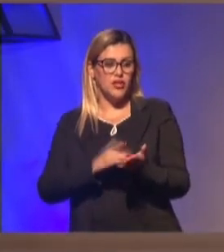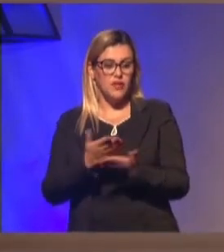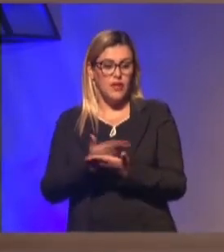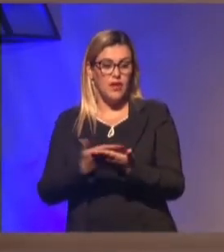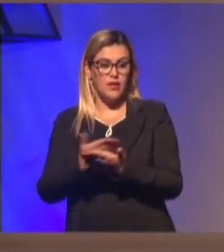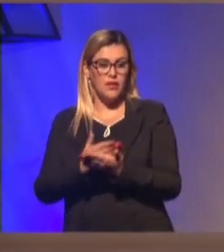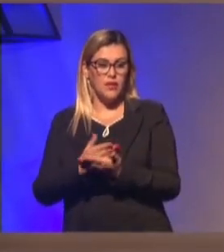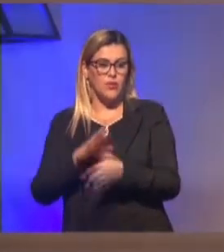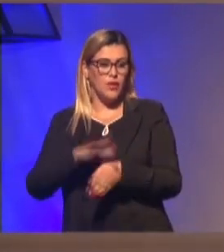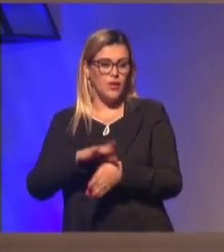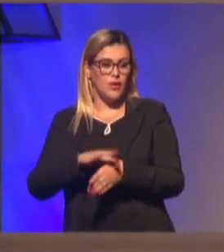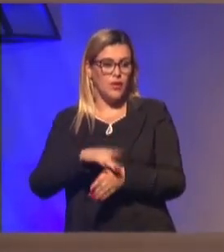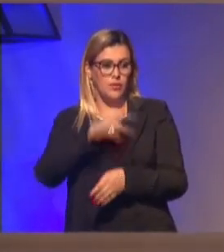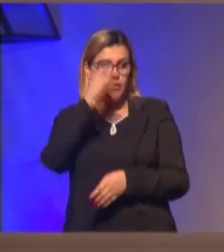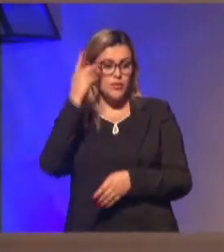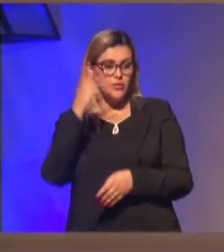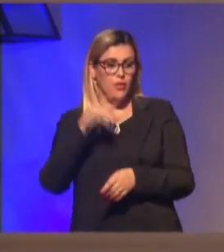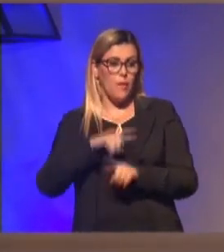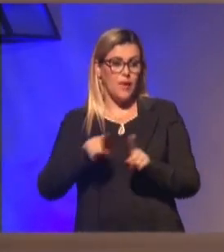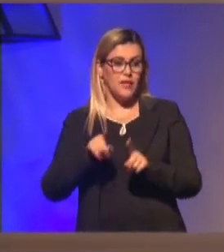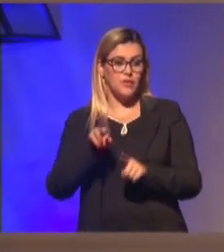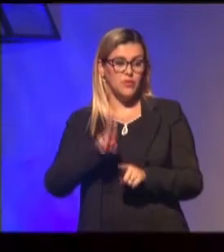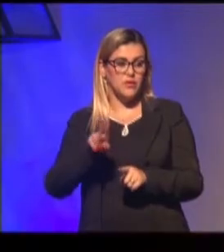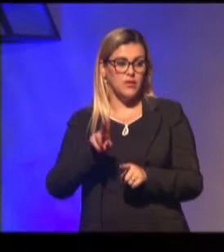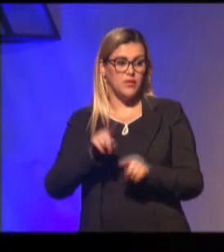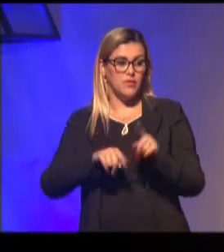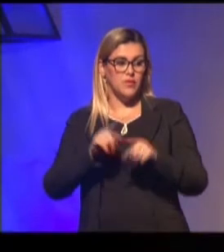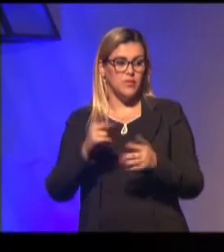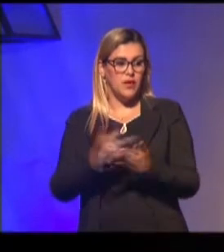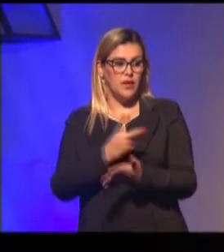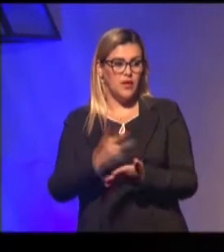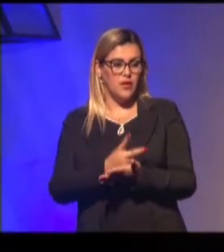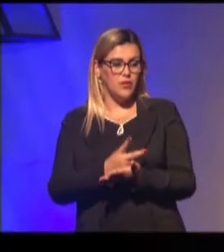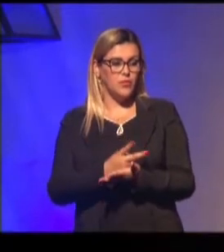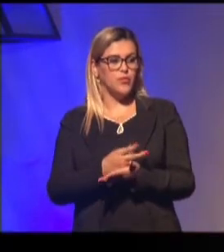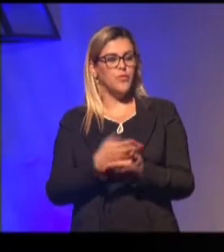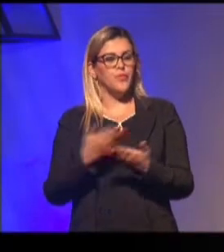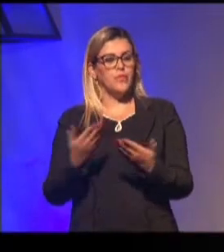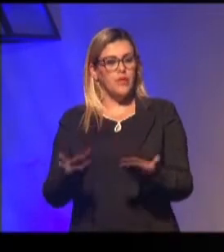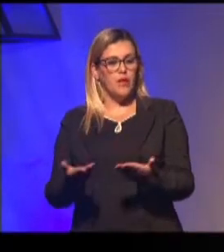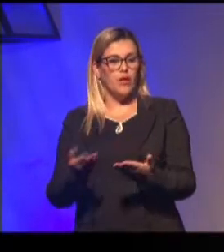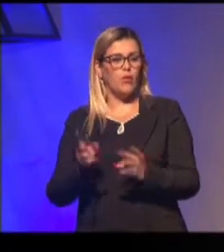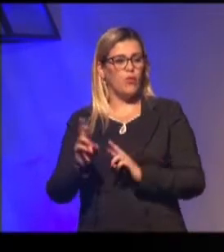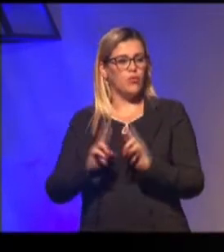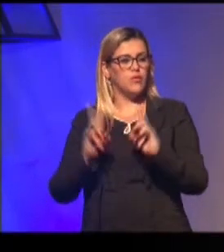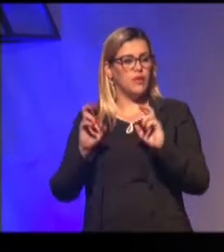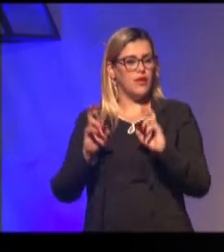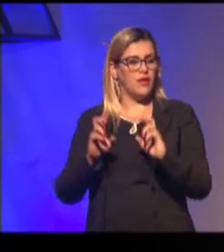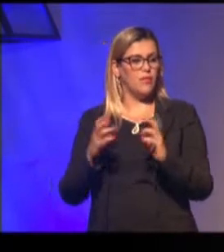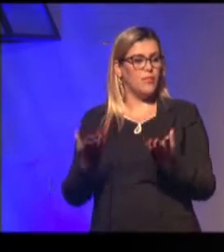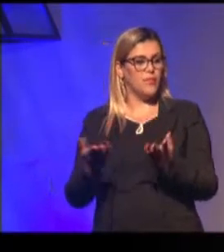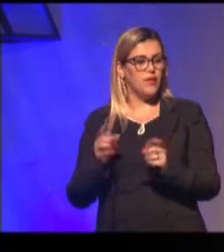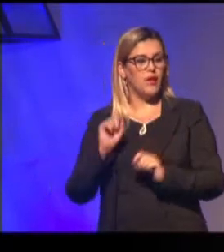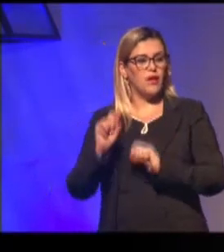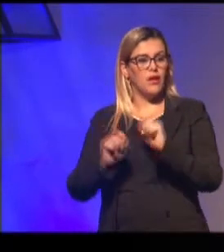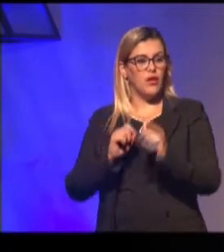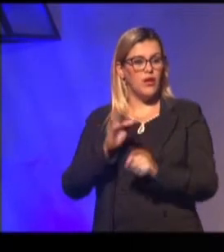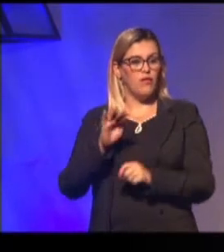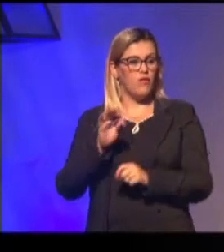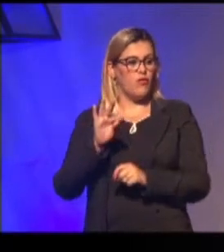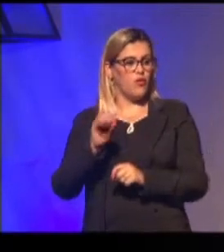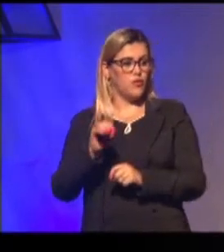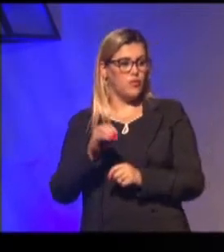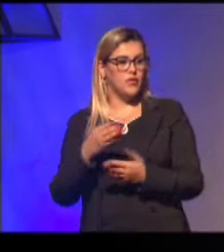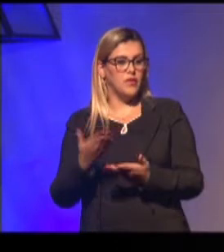paciente, usando aí muitas vezes parâmetros errados. Então, o tema relacionado aí à nossa fala é a fotobiomodulação